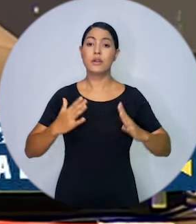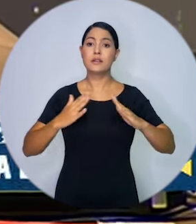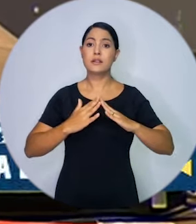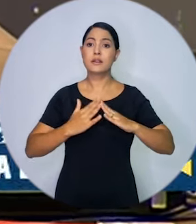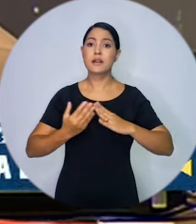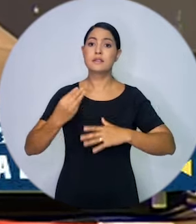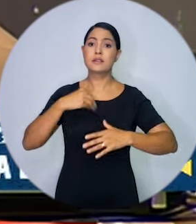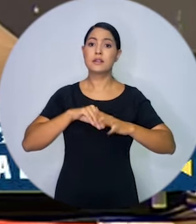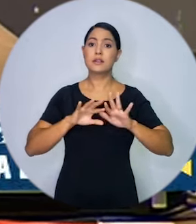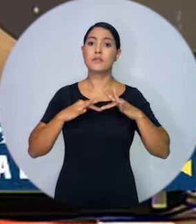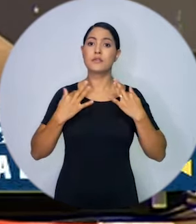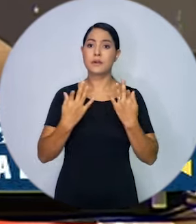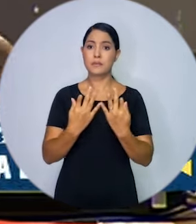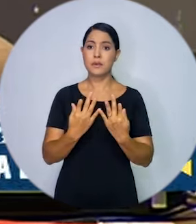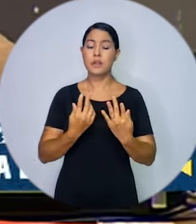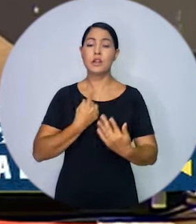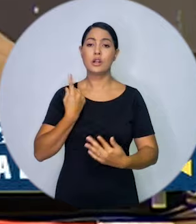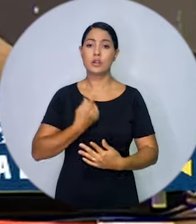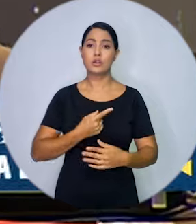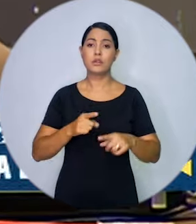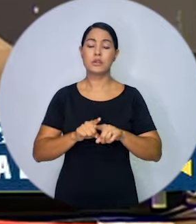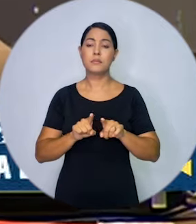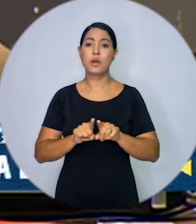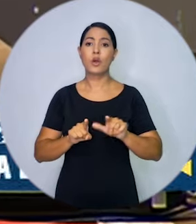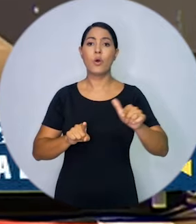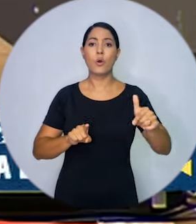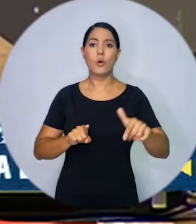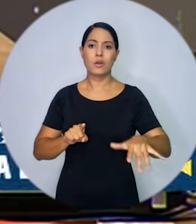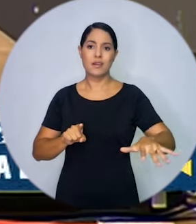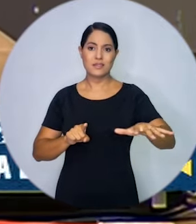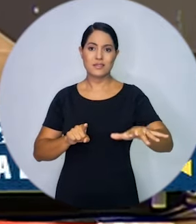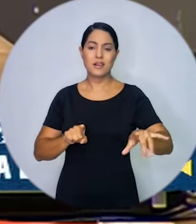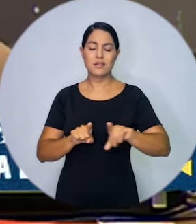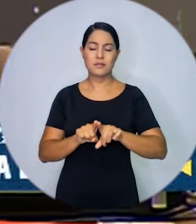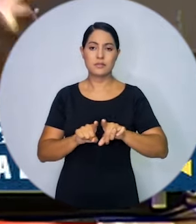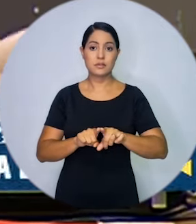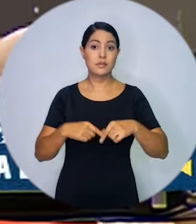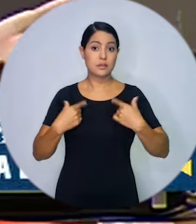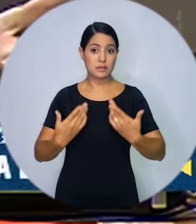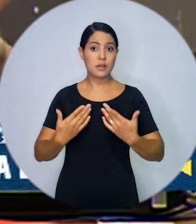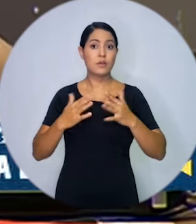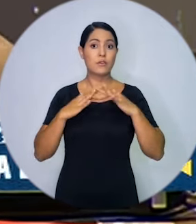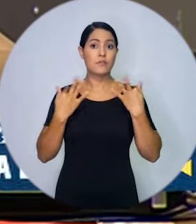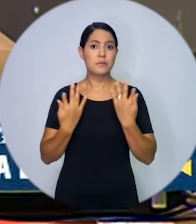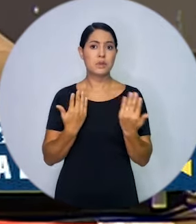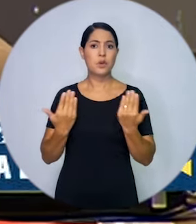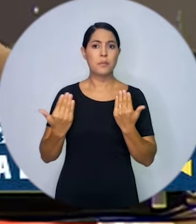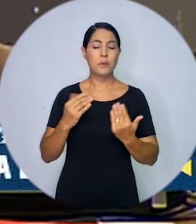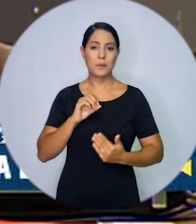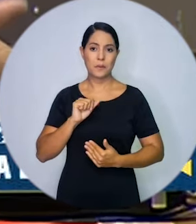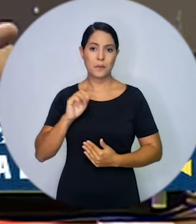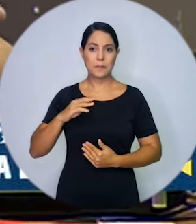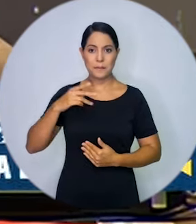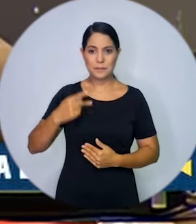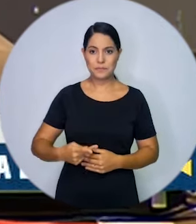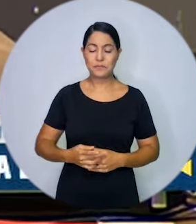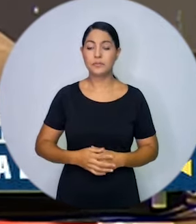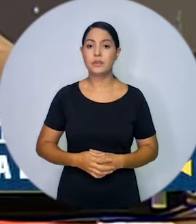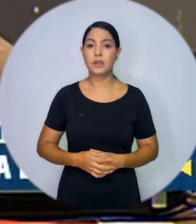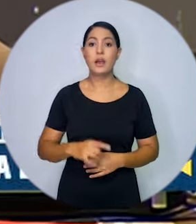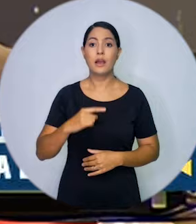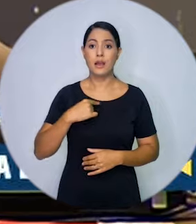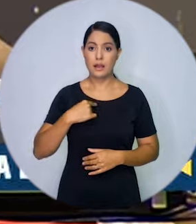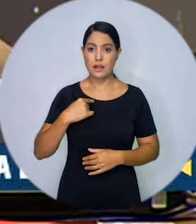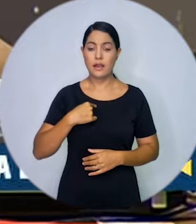também para dentro de casa, para que a gente consiga dar exemplos para as outras instituições. Fui a primeira mulher trans a tomar posse em